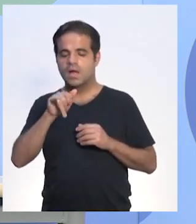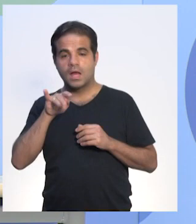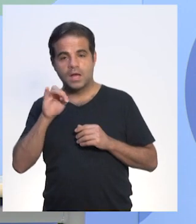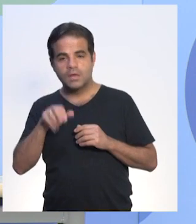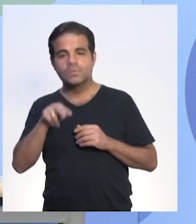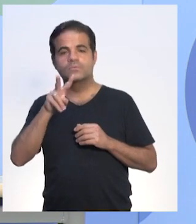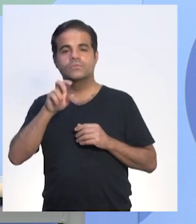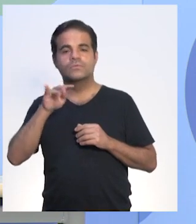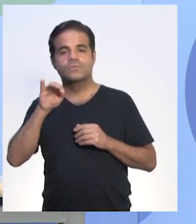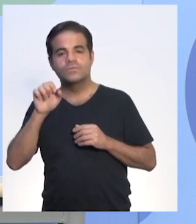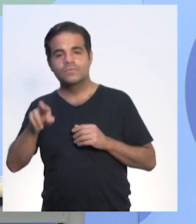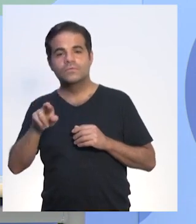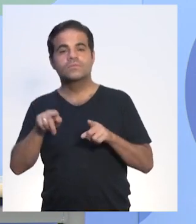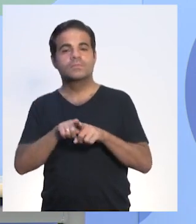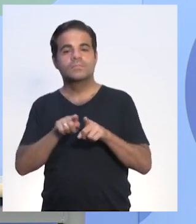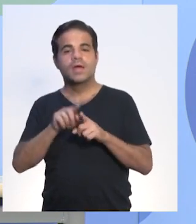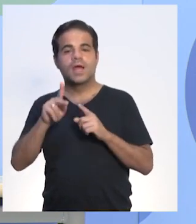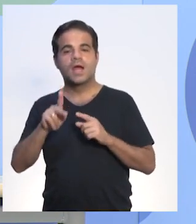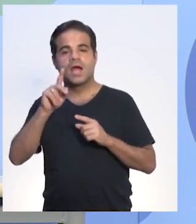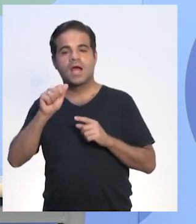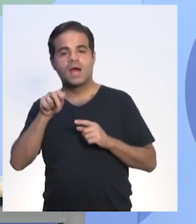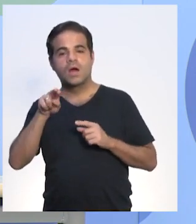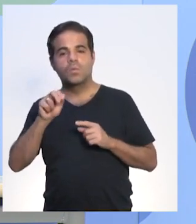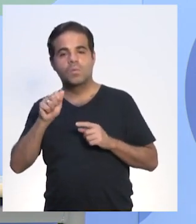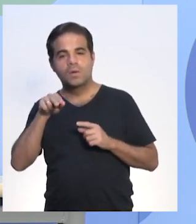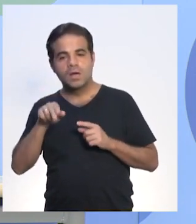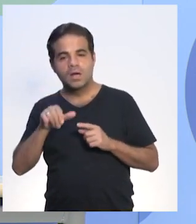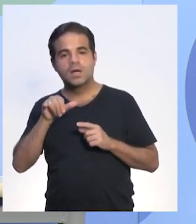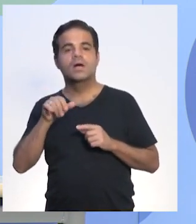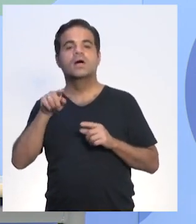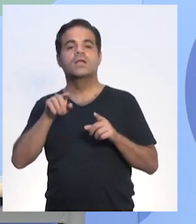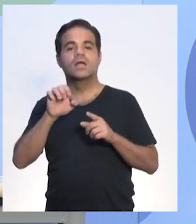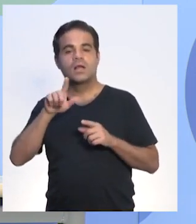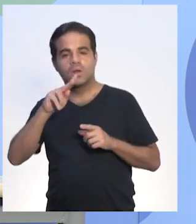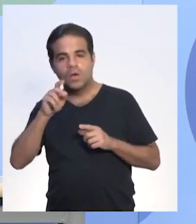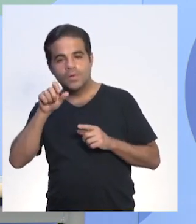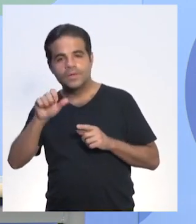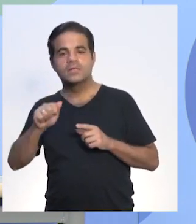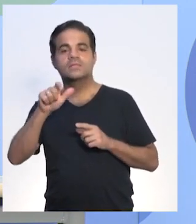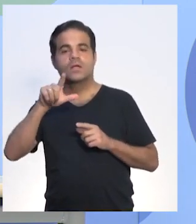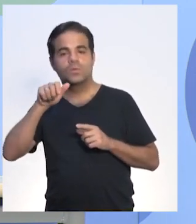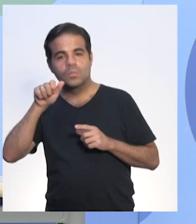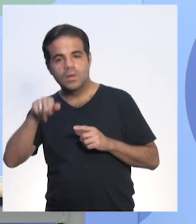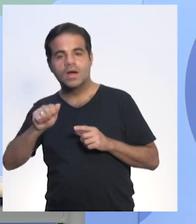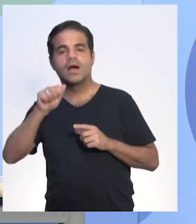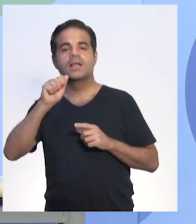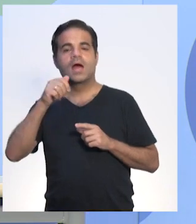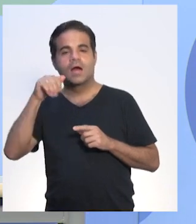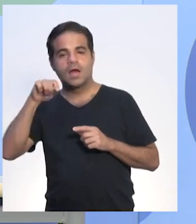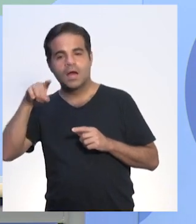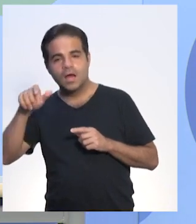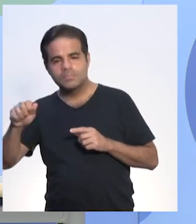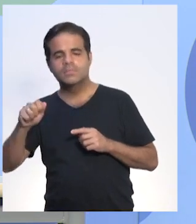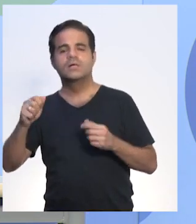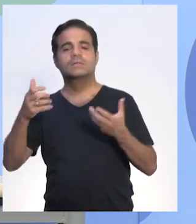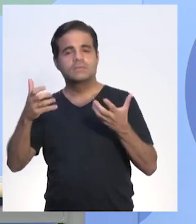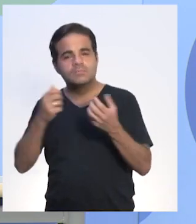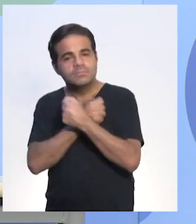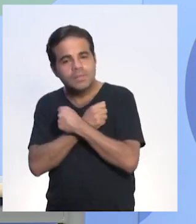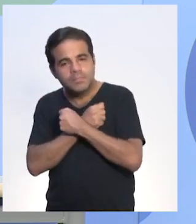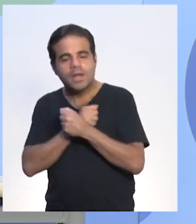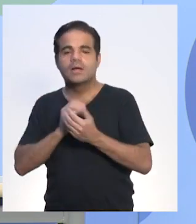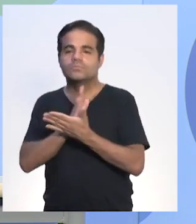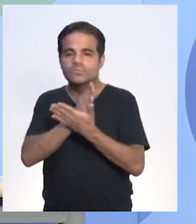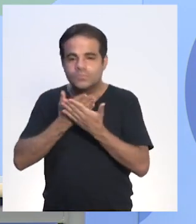o Vitor, a Cauane, a Suiane, a Heloísa, a Luana e a Amanda. Quero mandar um abraço para algumas